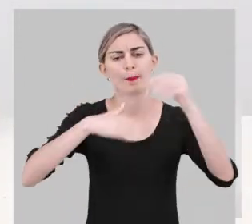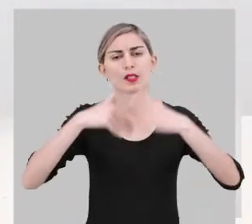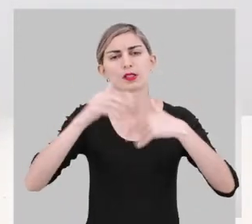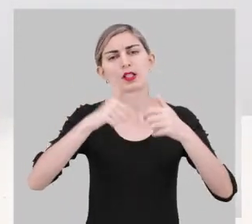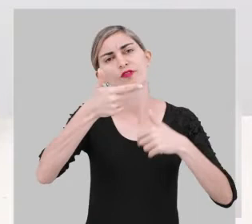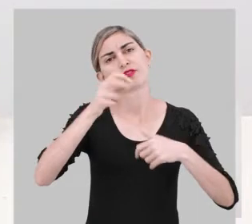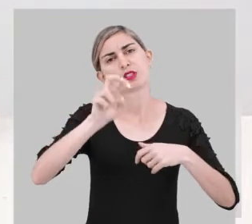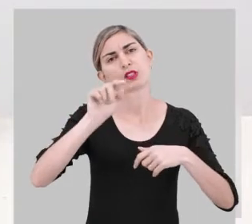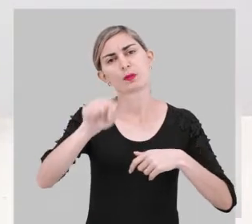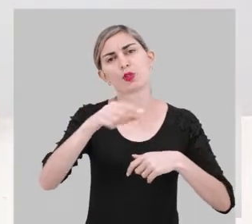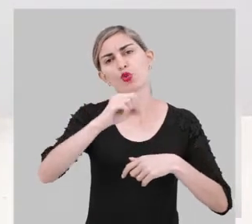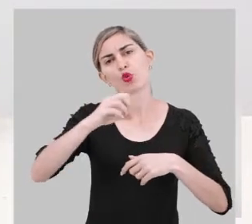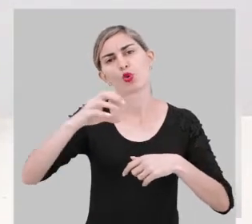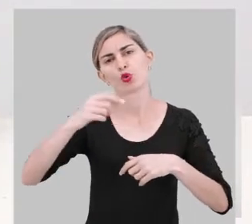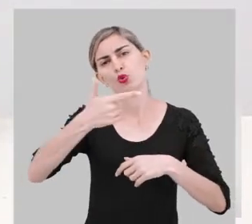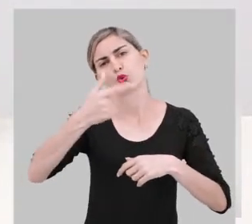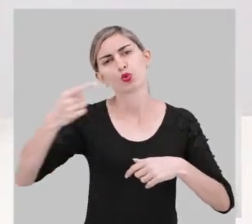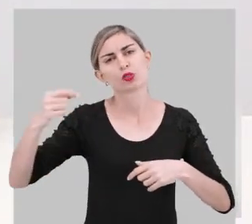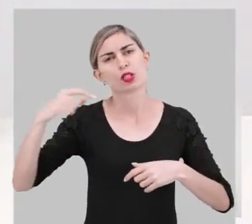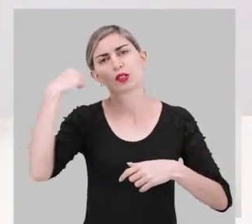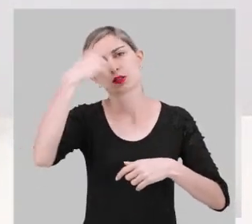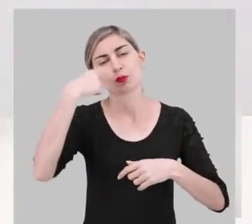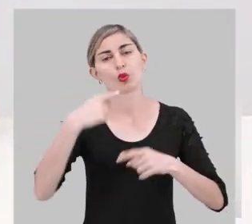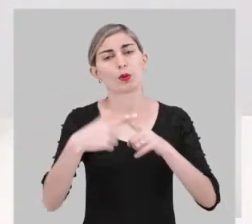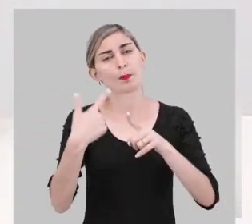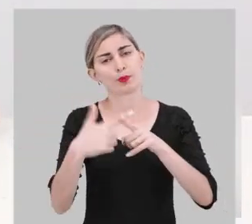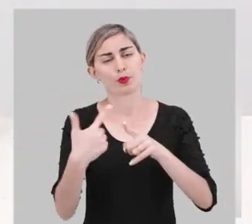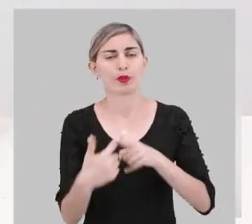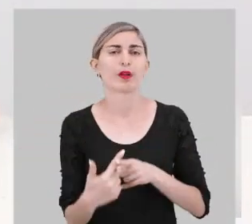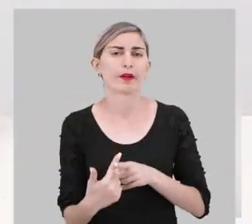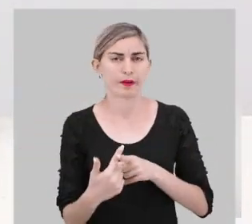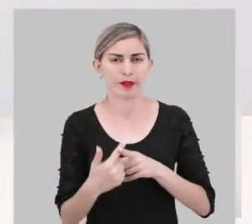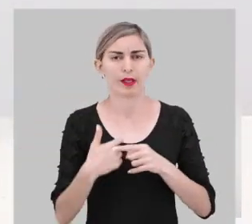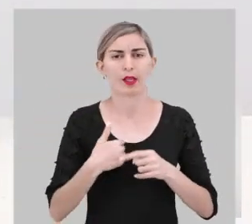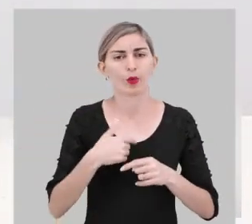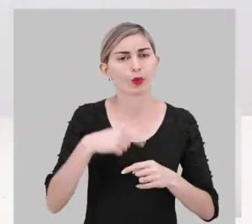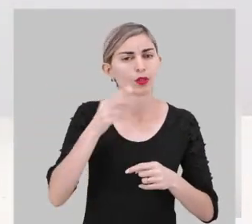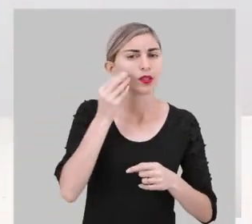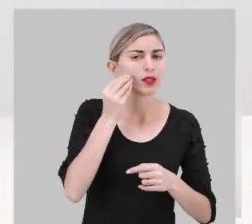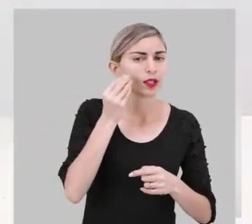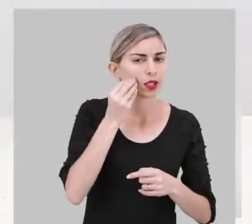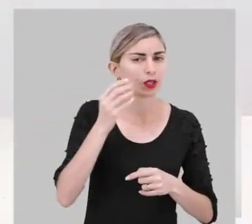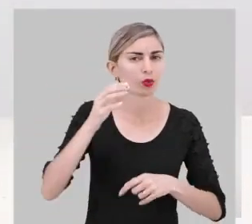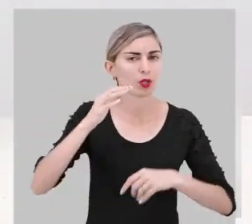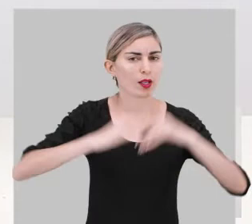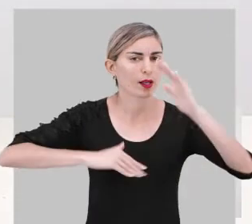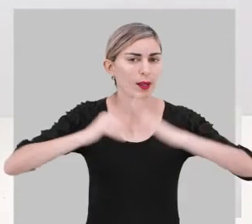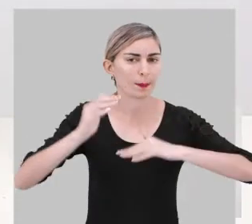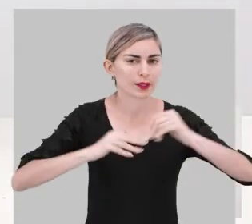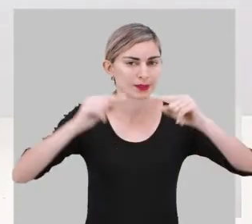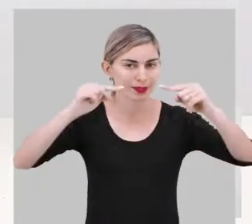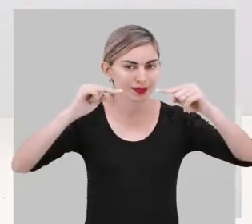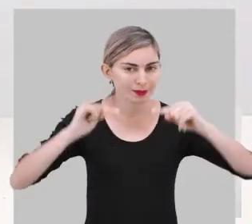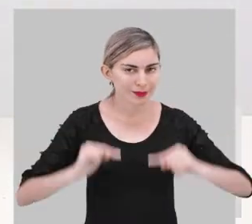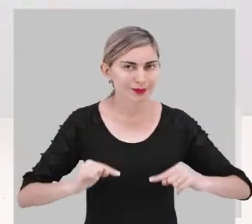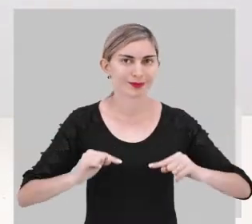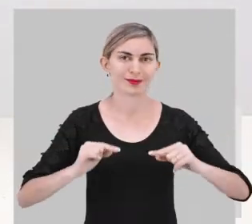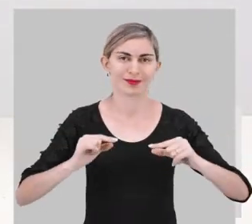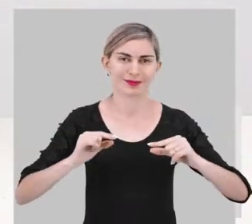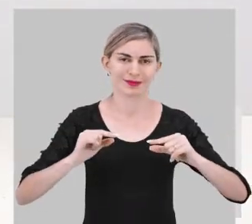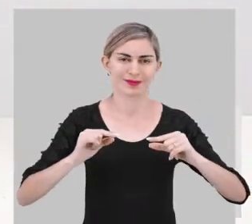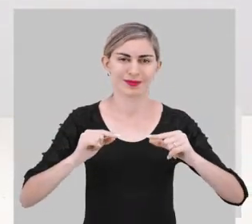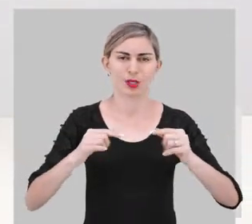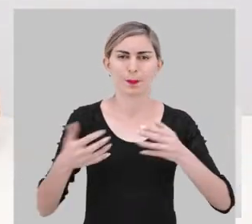de 25.200 latinhas por hora? Porque eu tenho que considerar a capacidade dos gargalos da